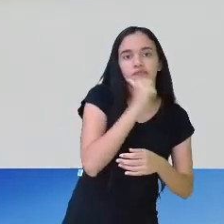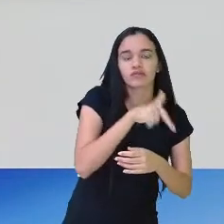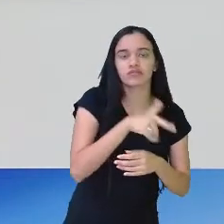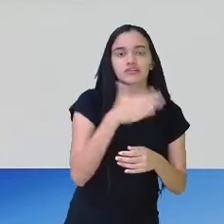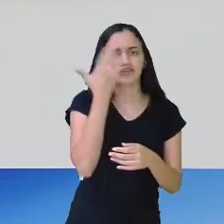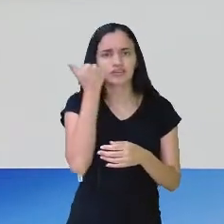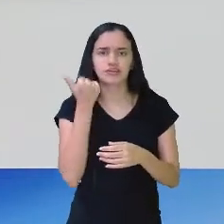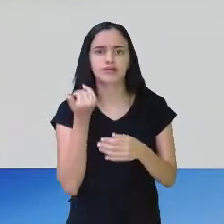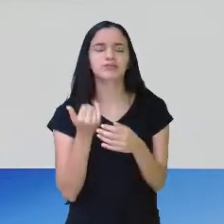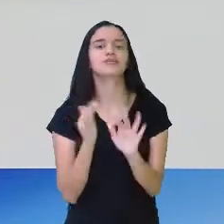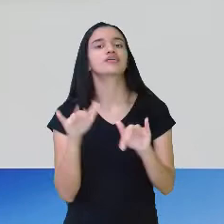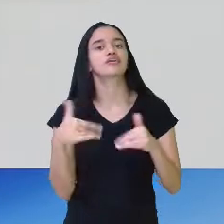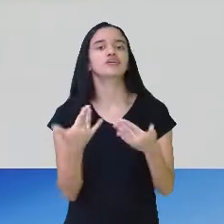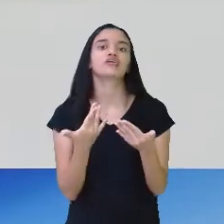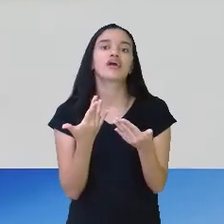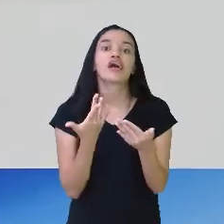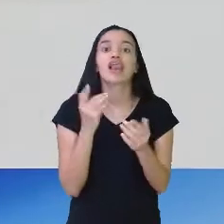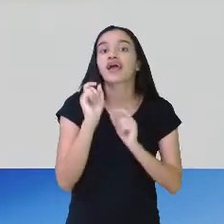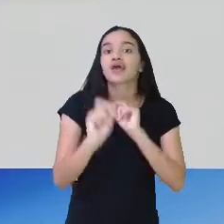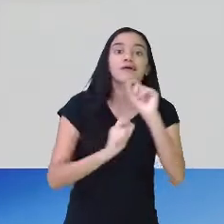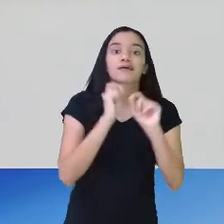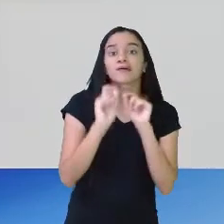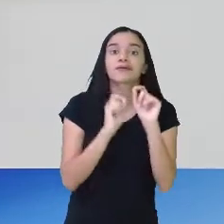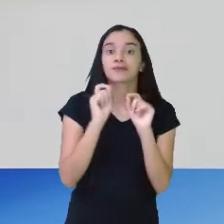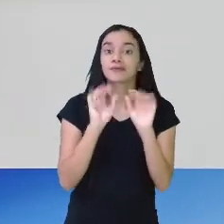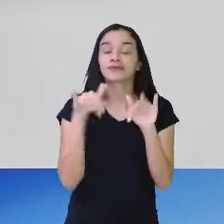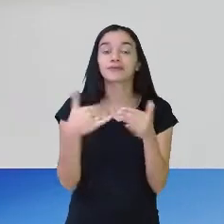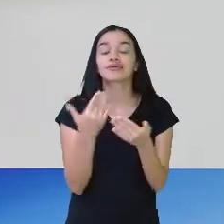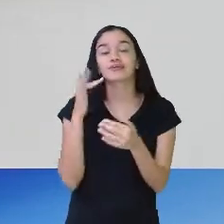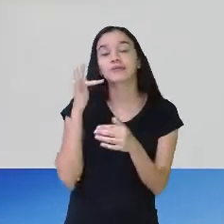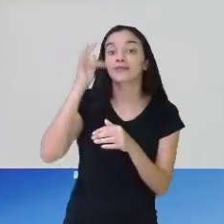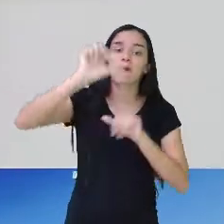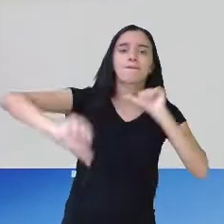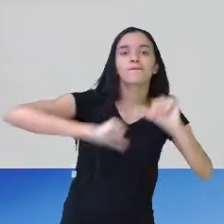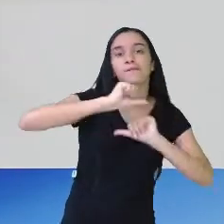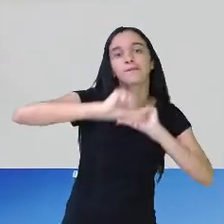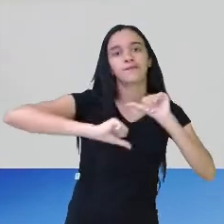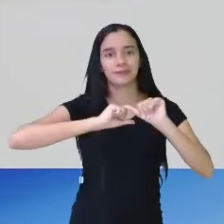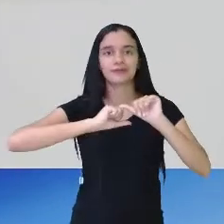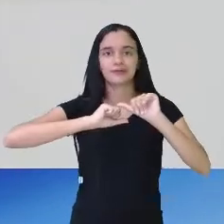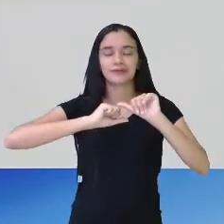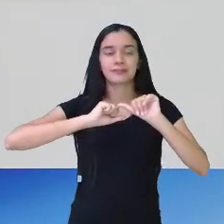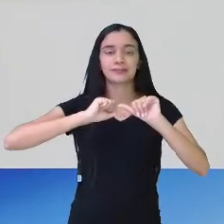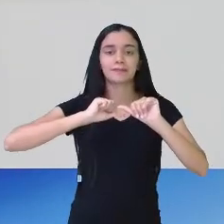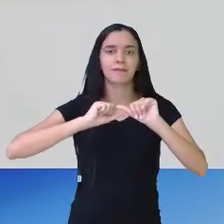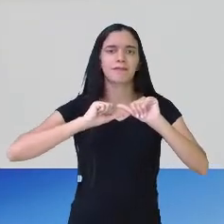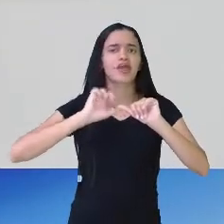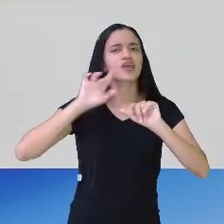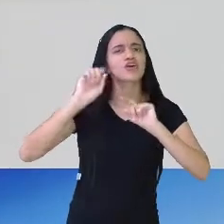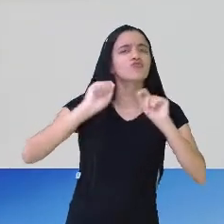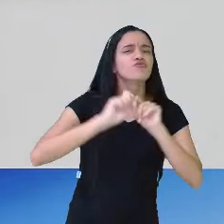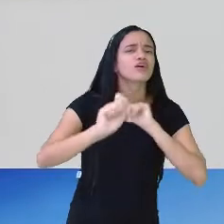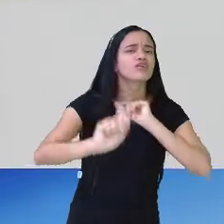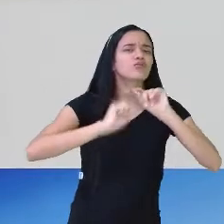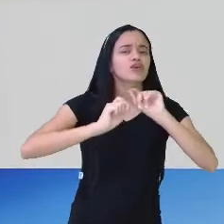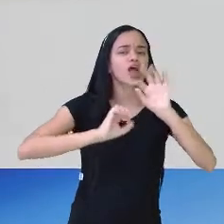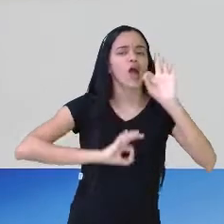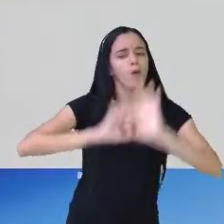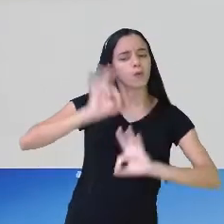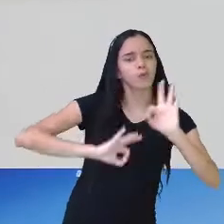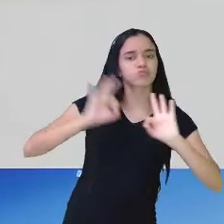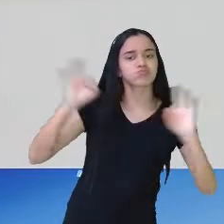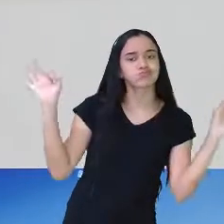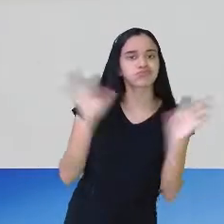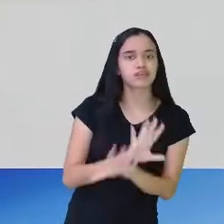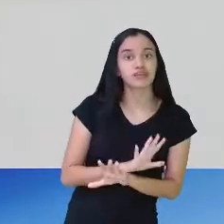quer burlar, né? Esse seu destino de ser comida de lobo. E o que ela faz? Ela se prepara. Então,